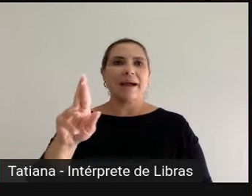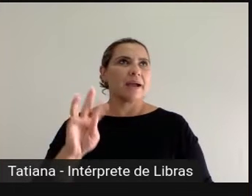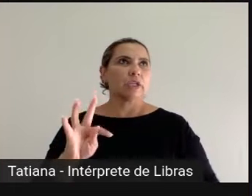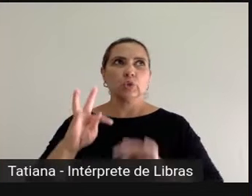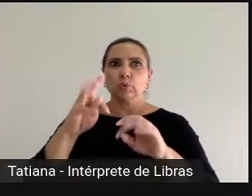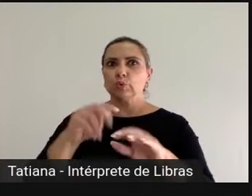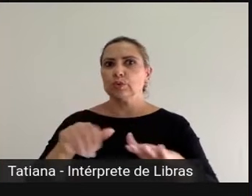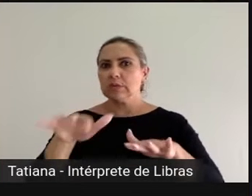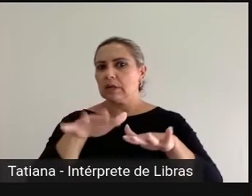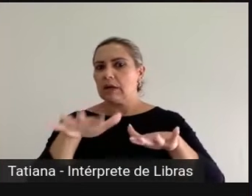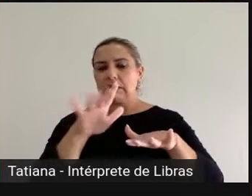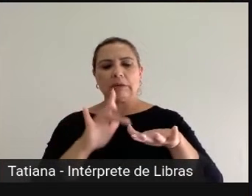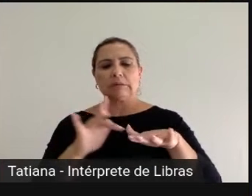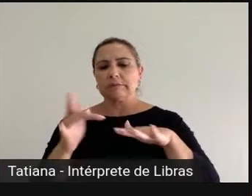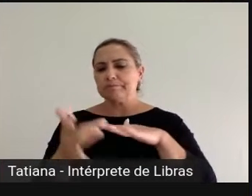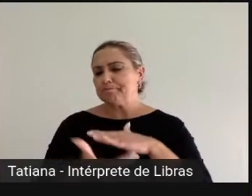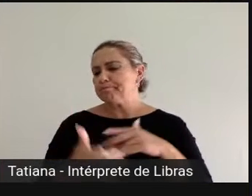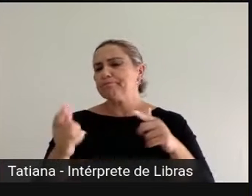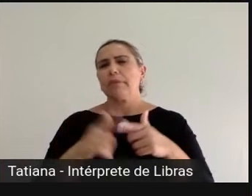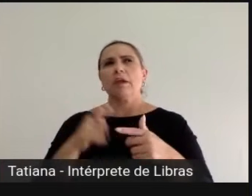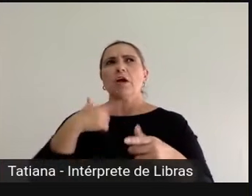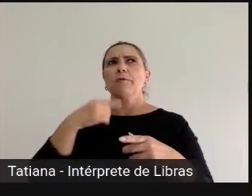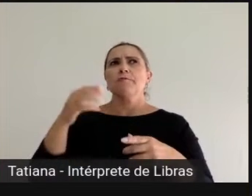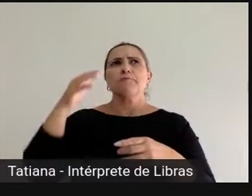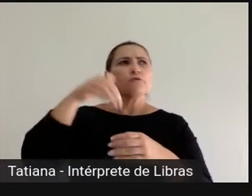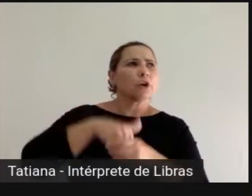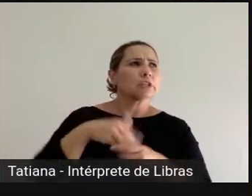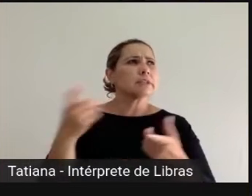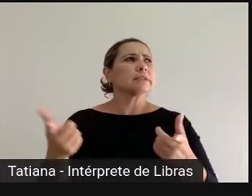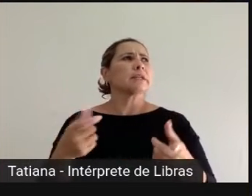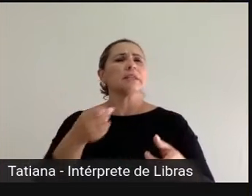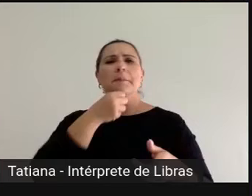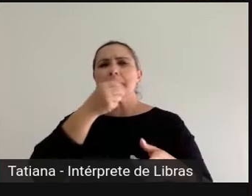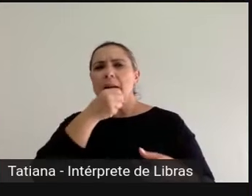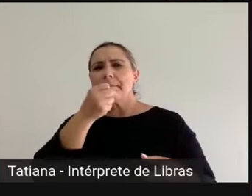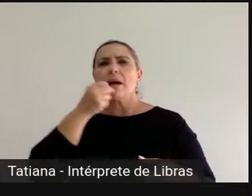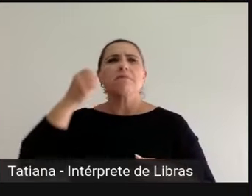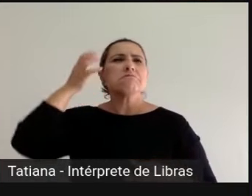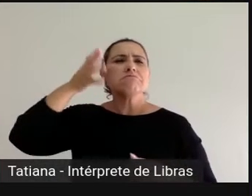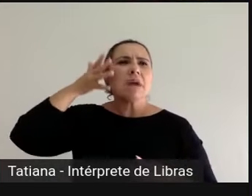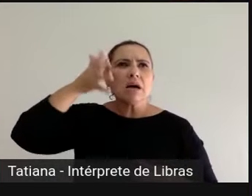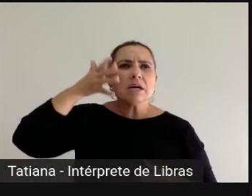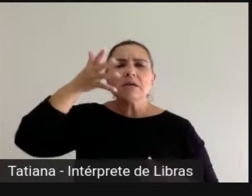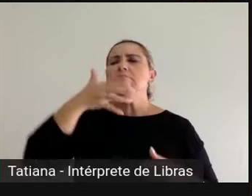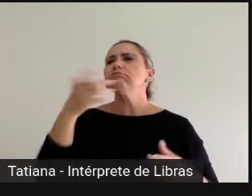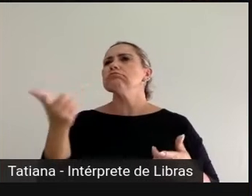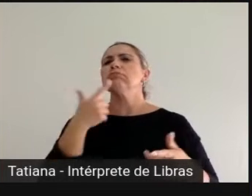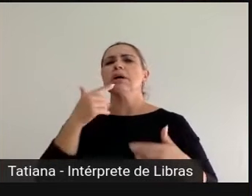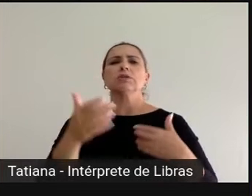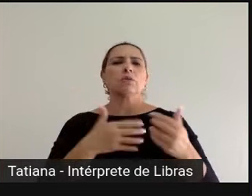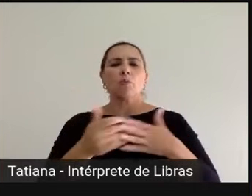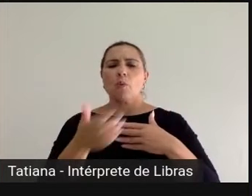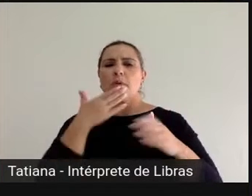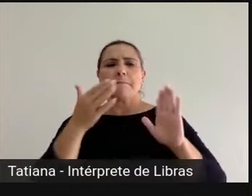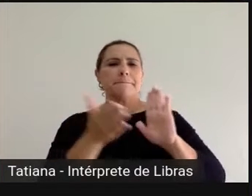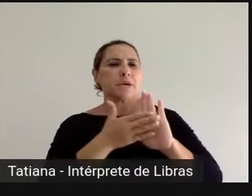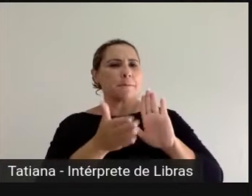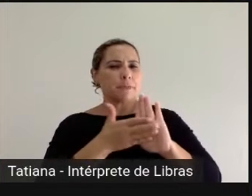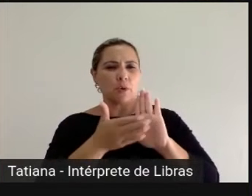rede social, em votação, em proposituras, enfim. Nesse aspecto do